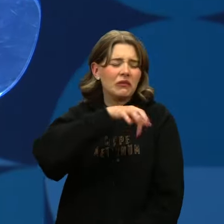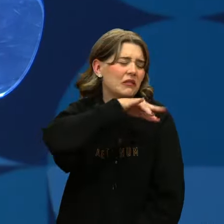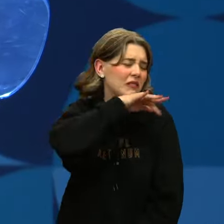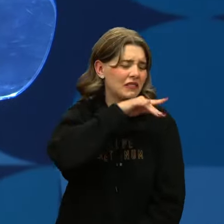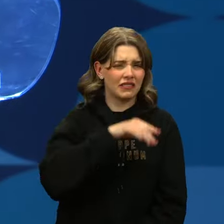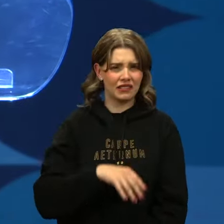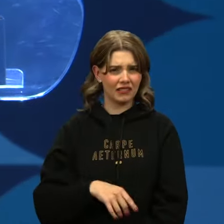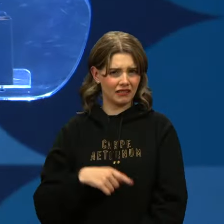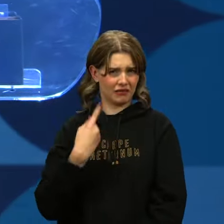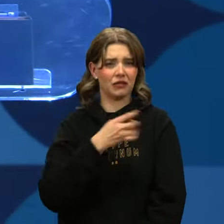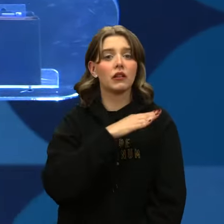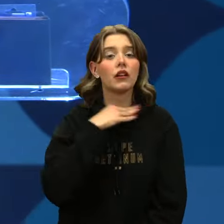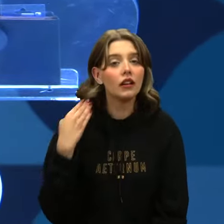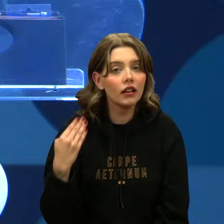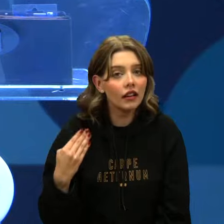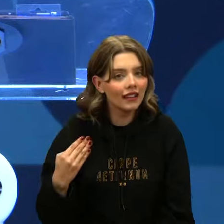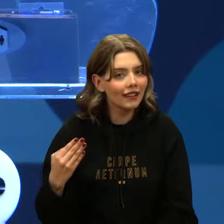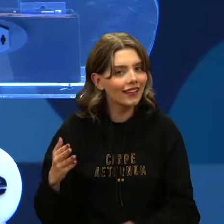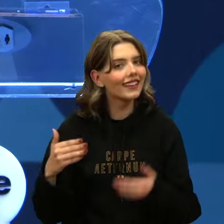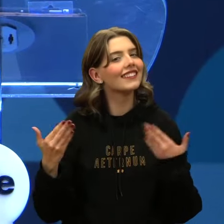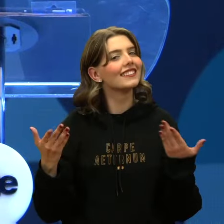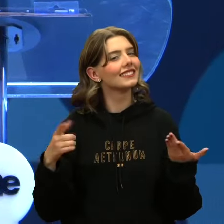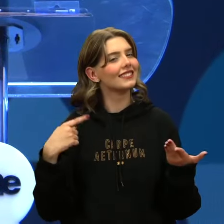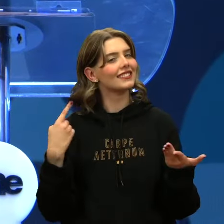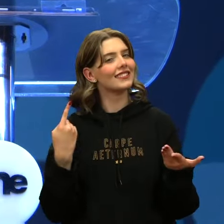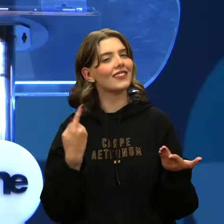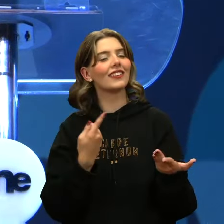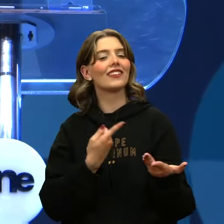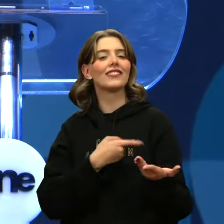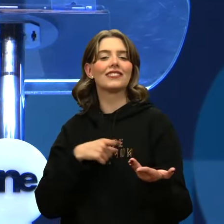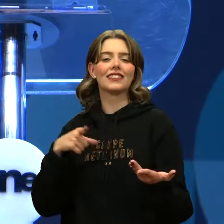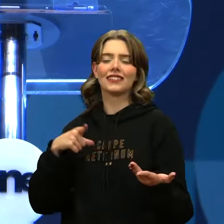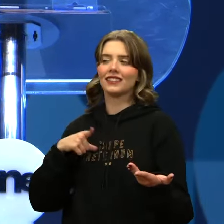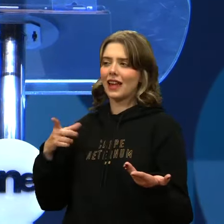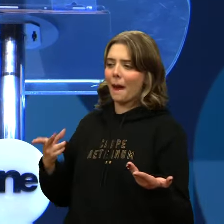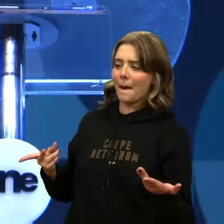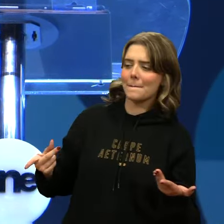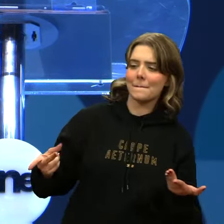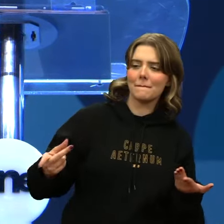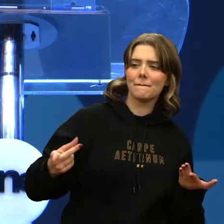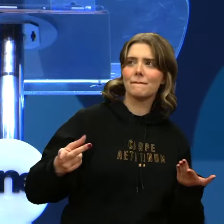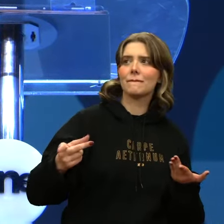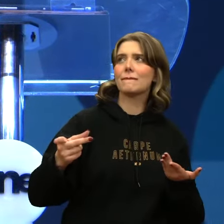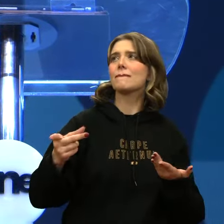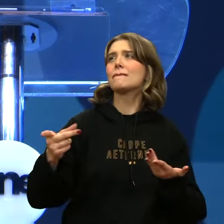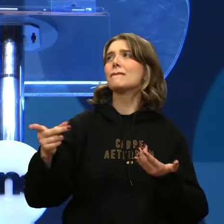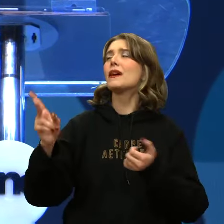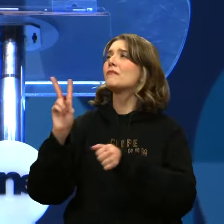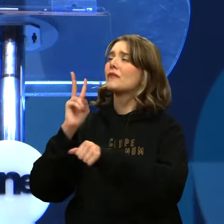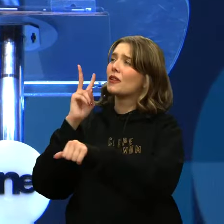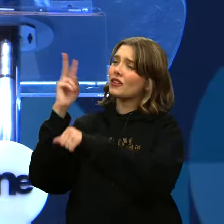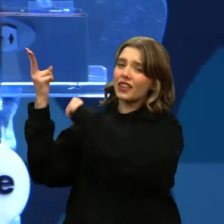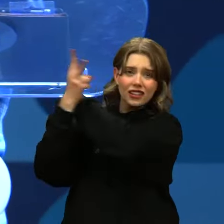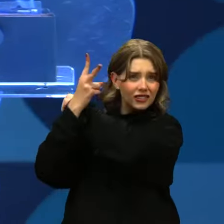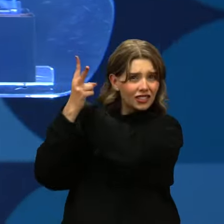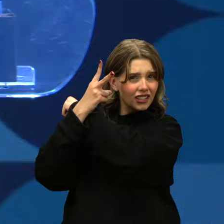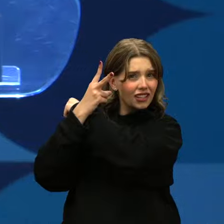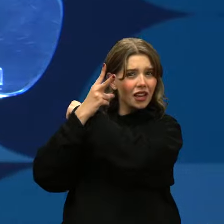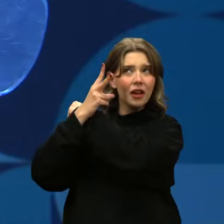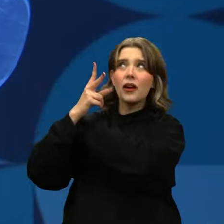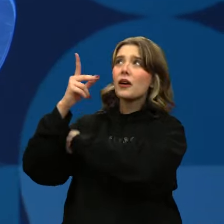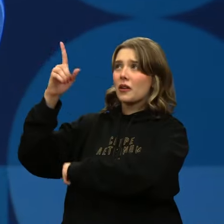morrermos, ainda assim, a nossa eternidade está guardada nos braços de Jesus. Você está entendendo por que você